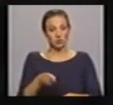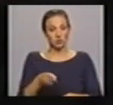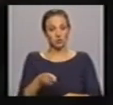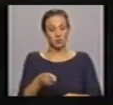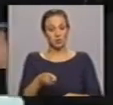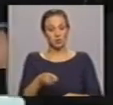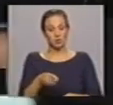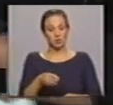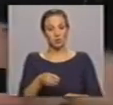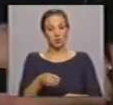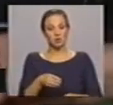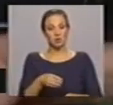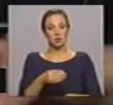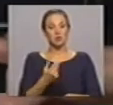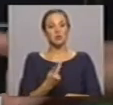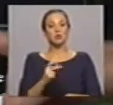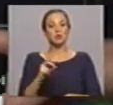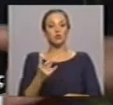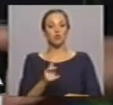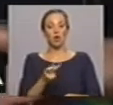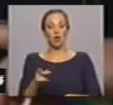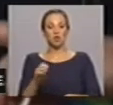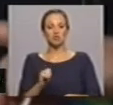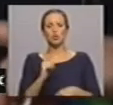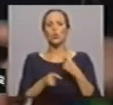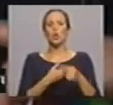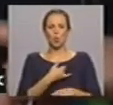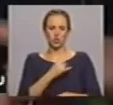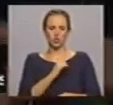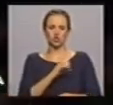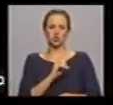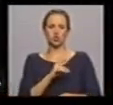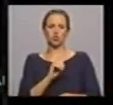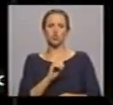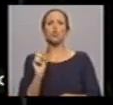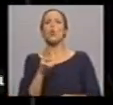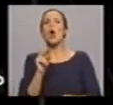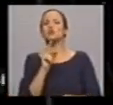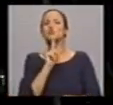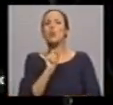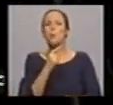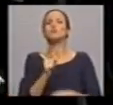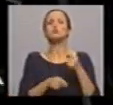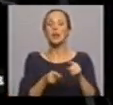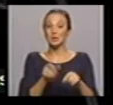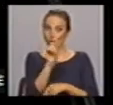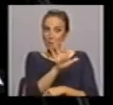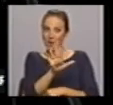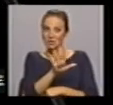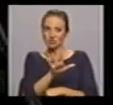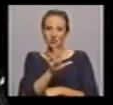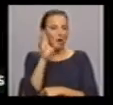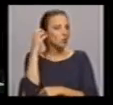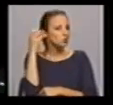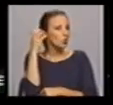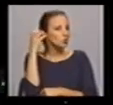nas Voyagers estão os discos dourados, emblemáticos também, que contêm imagens e sons da